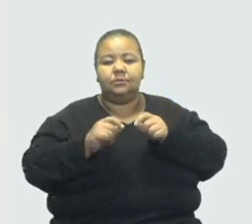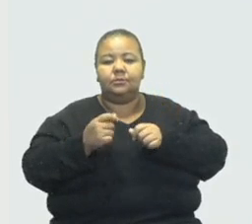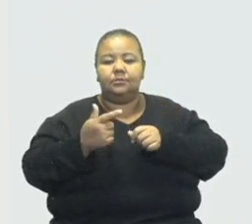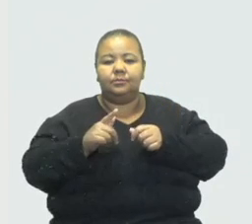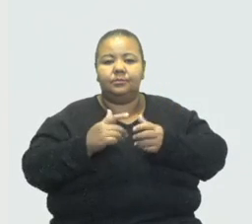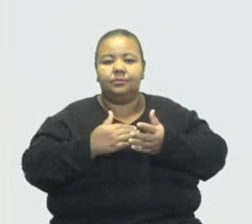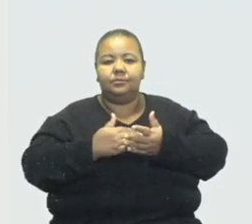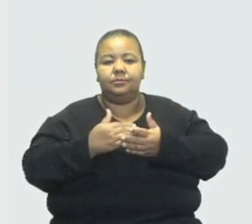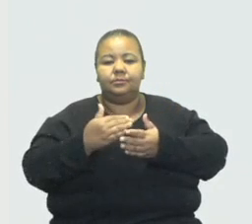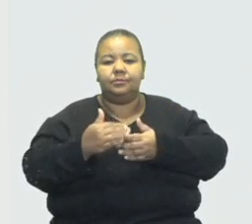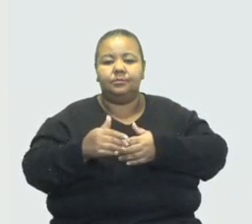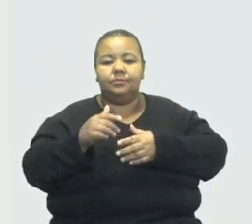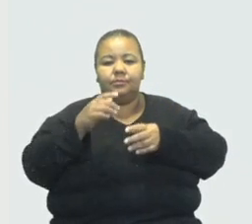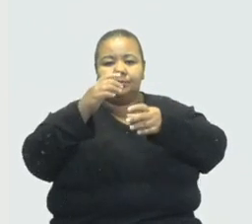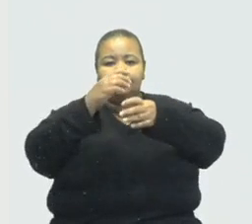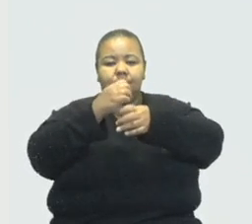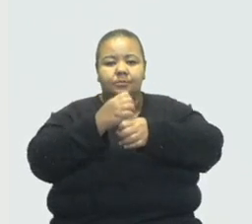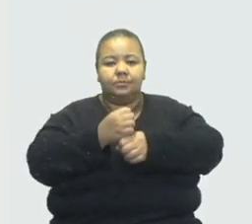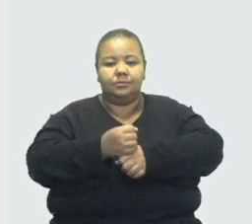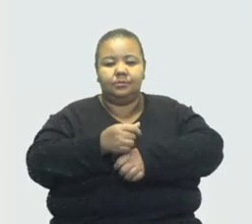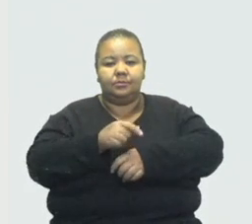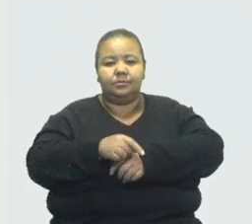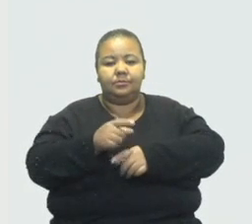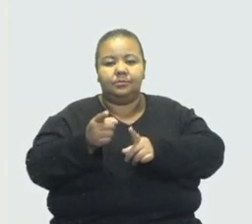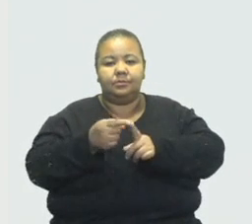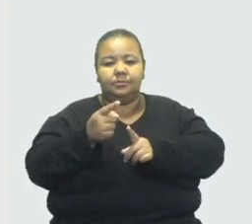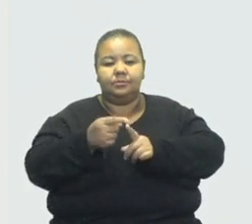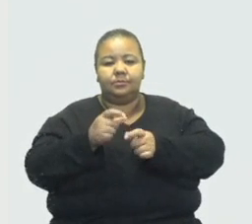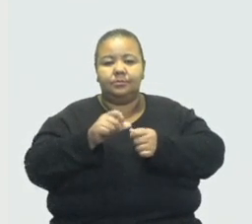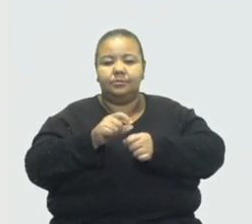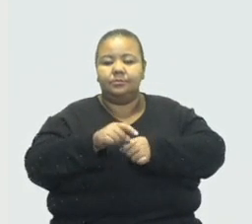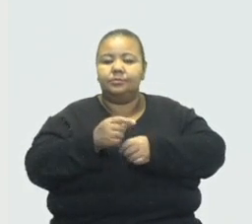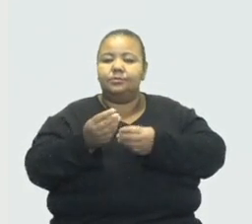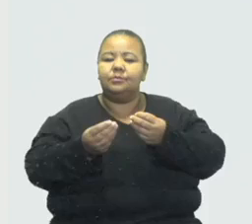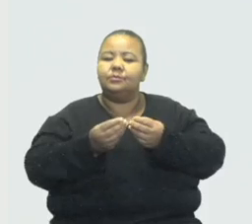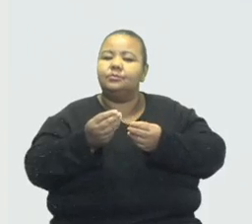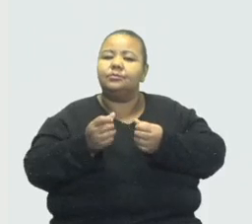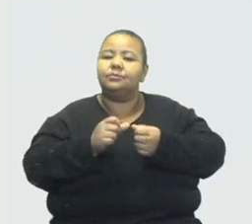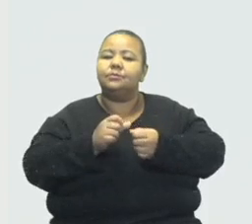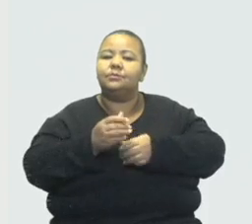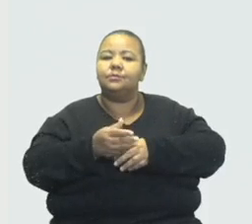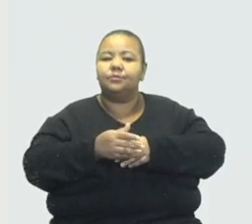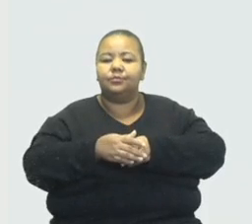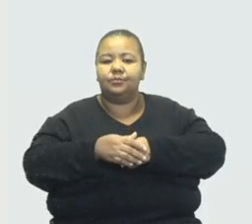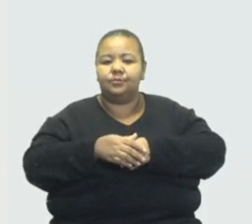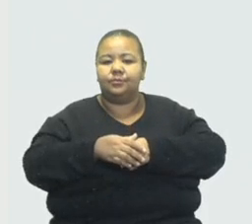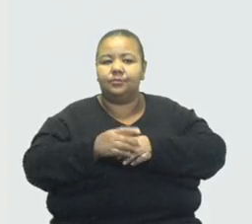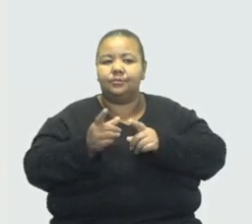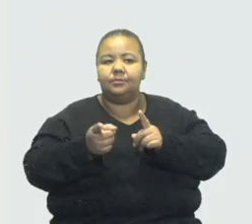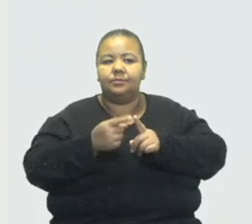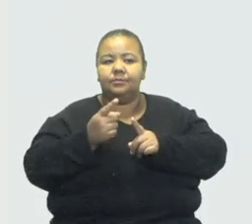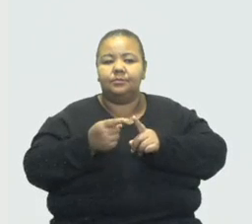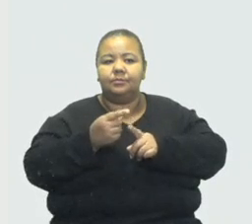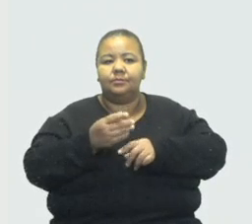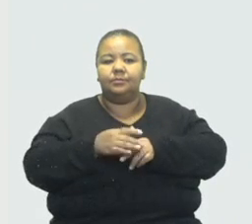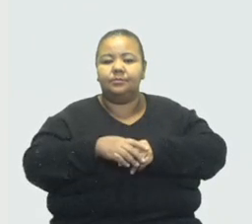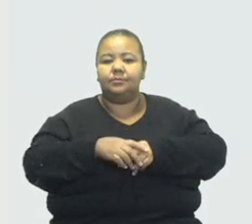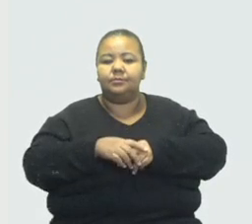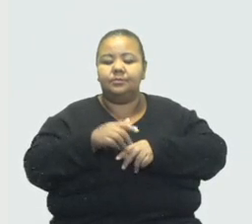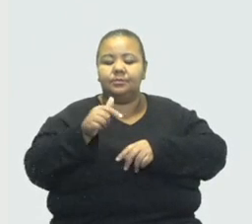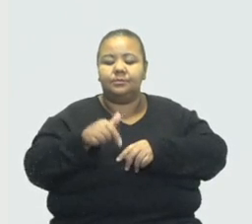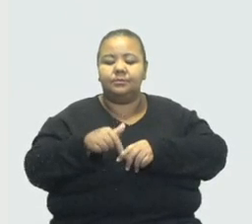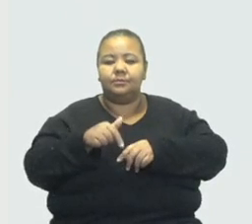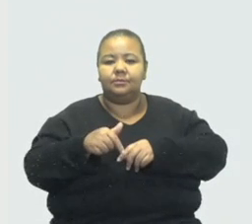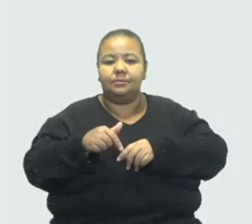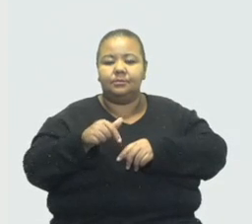para começar os nossos cálculos. A primeira ideia é fazer isso. E de que forma a gente vai fazer isso? Primeira coisa, aqui